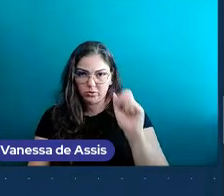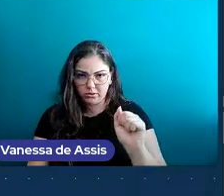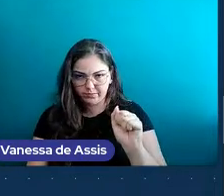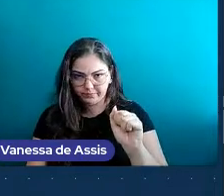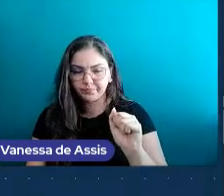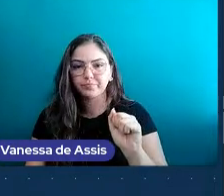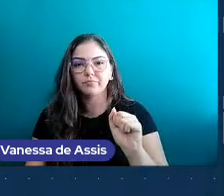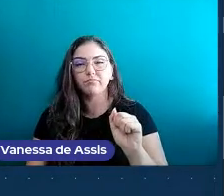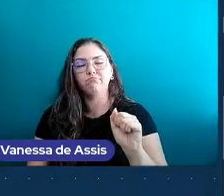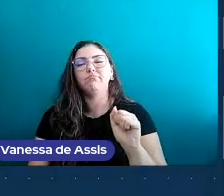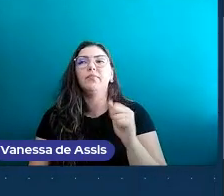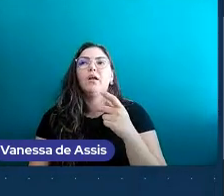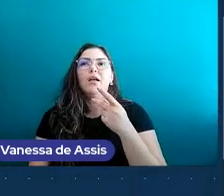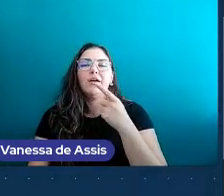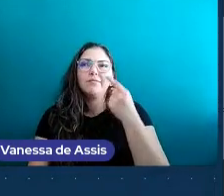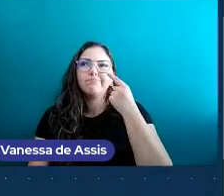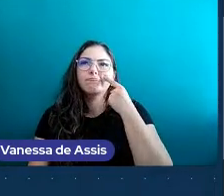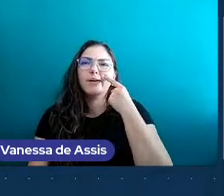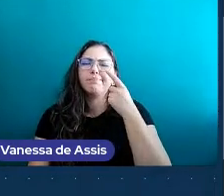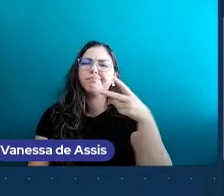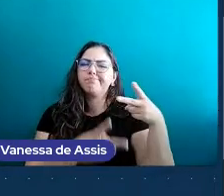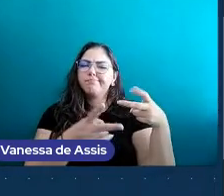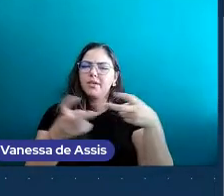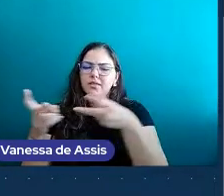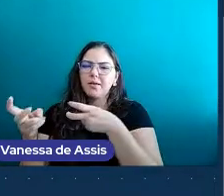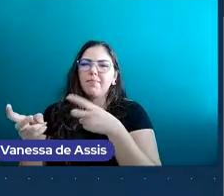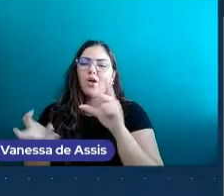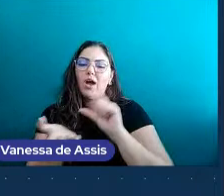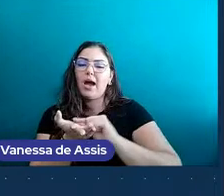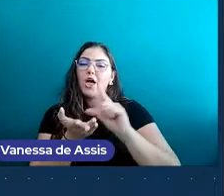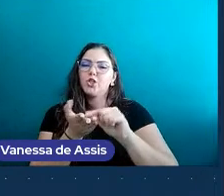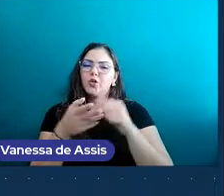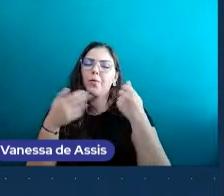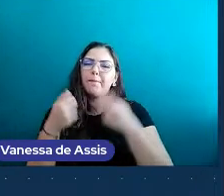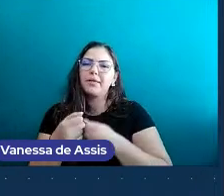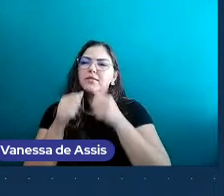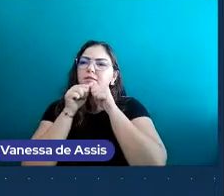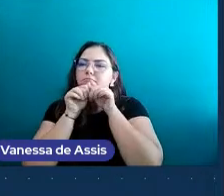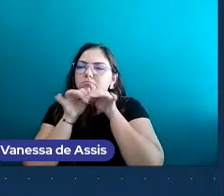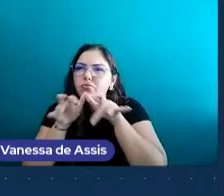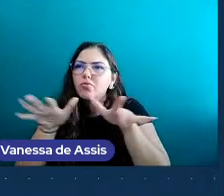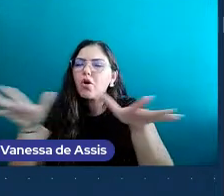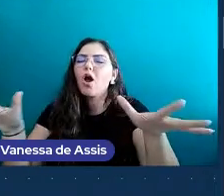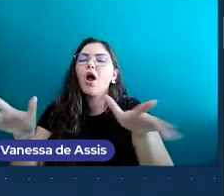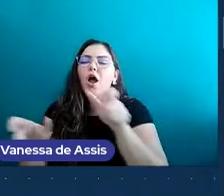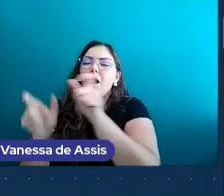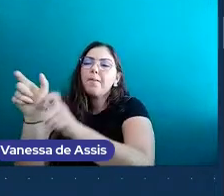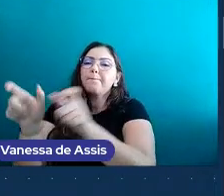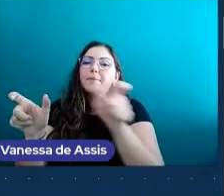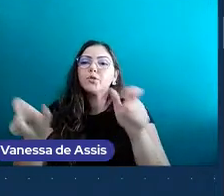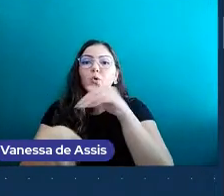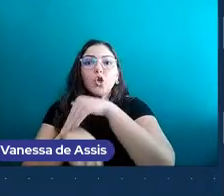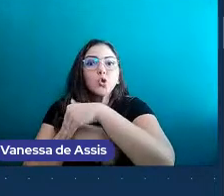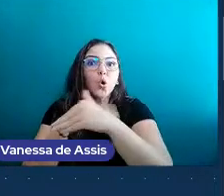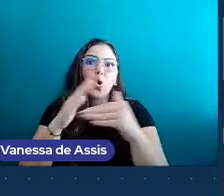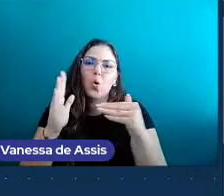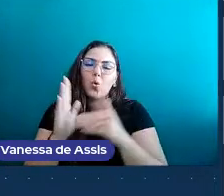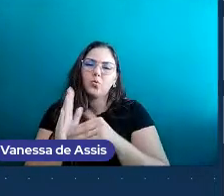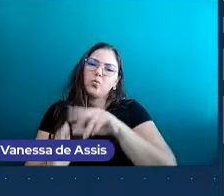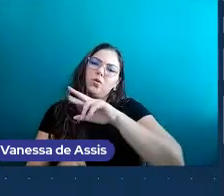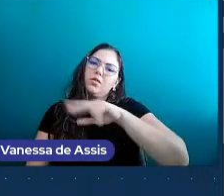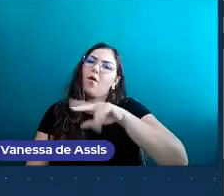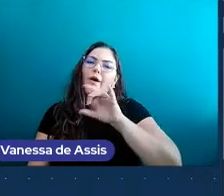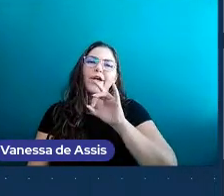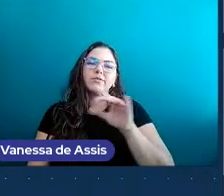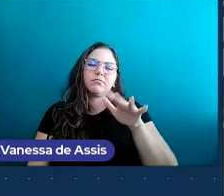a aplicabilidade desses resultados no cotidiano das pessoas. Então, um exemplo que eu trago disso, nós fizemos